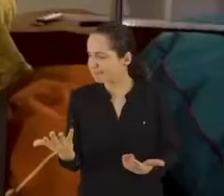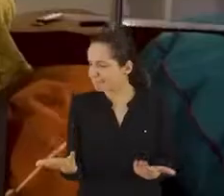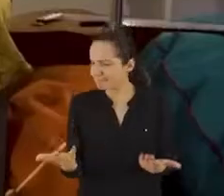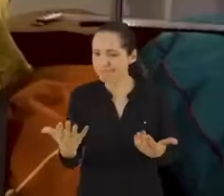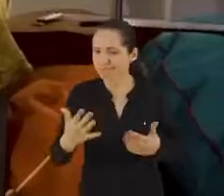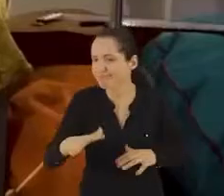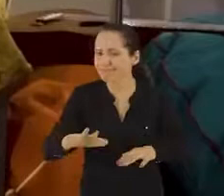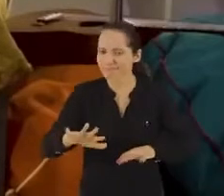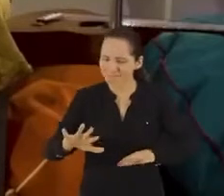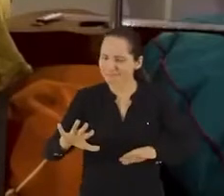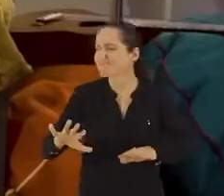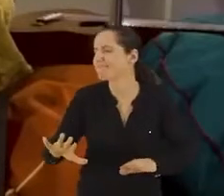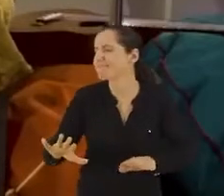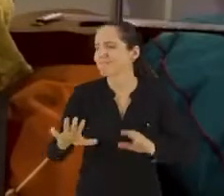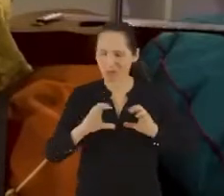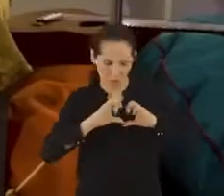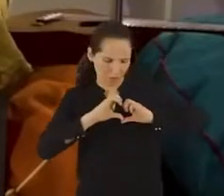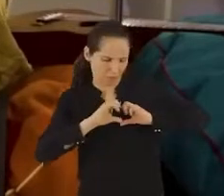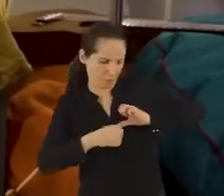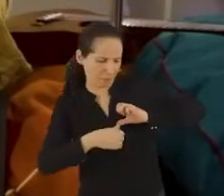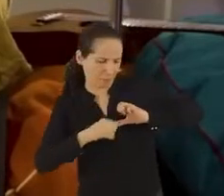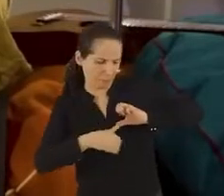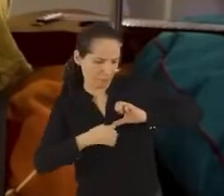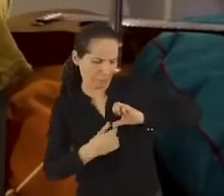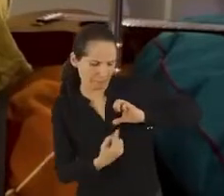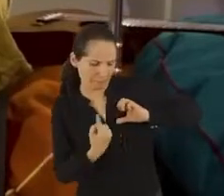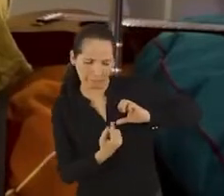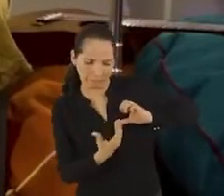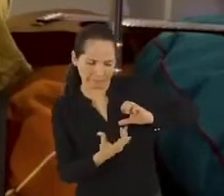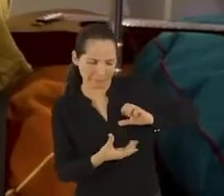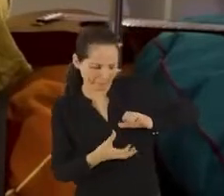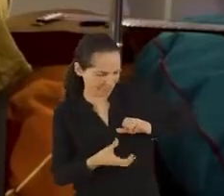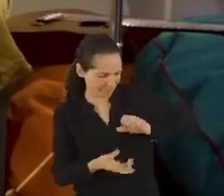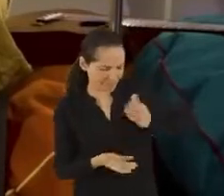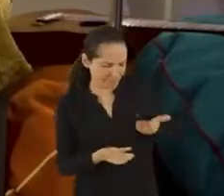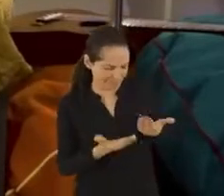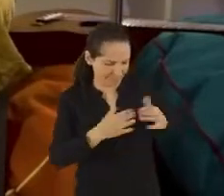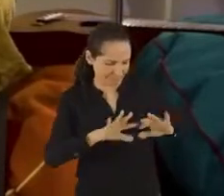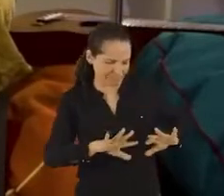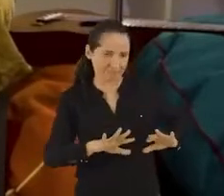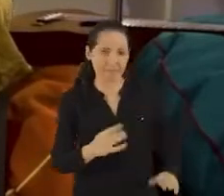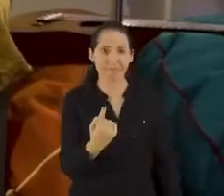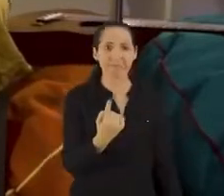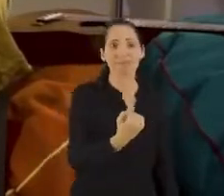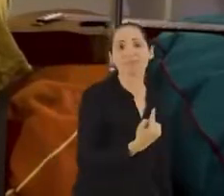Só, faz doer meu coração.